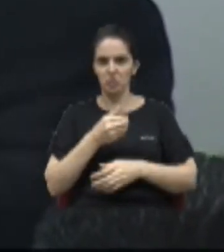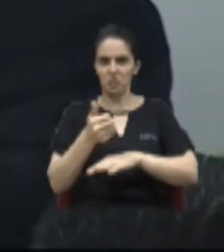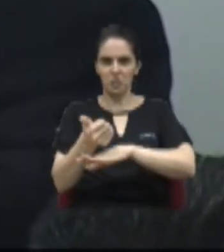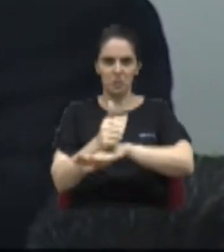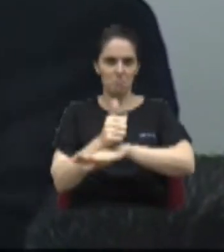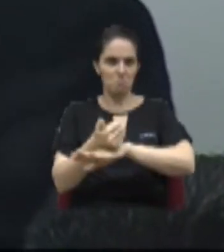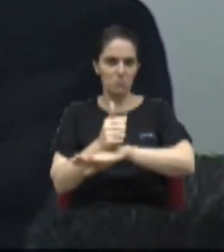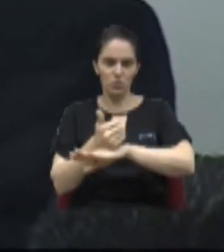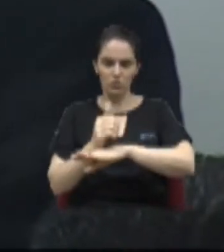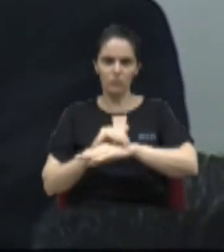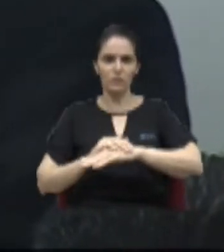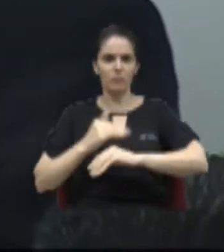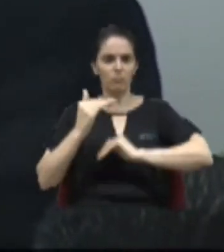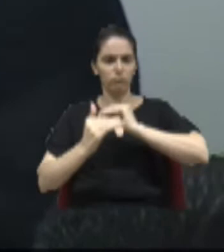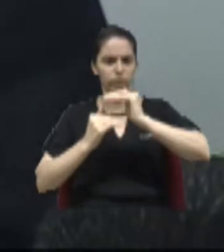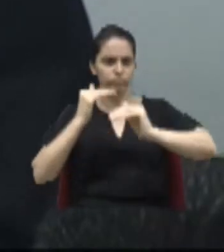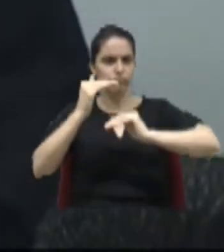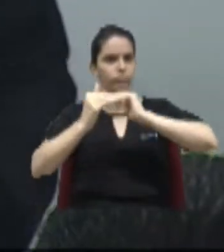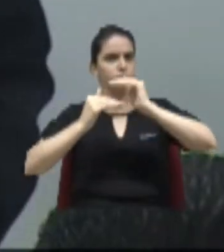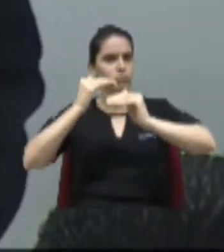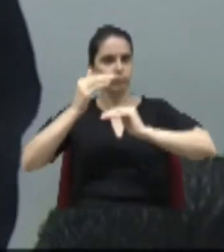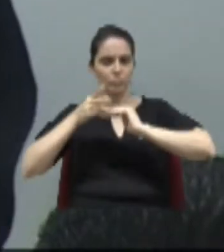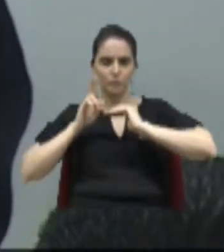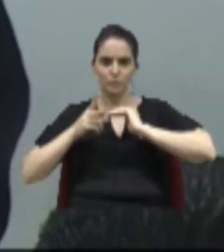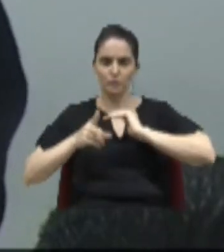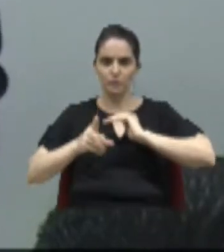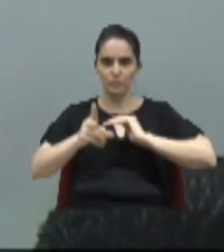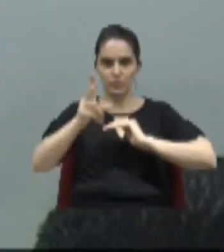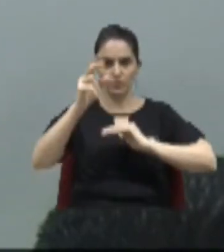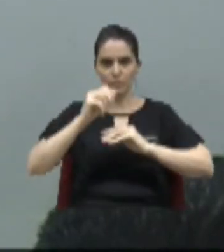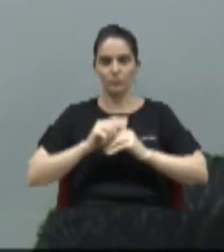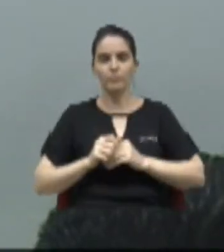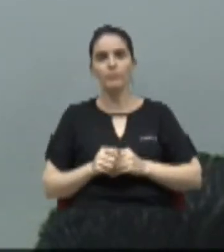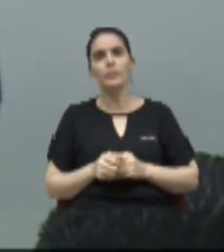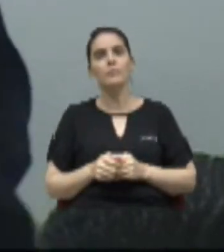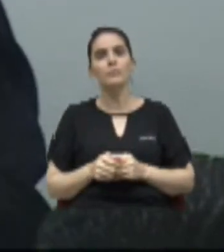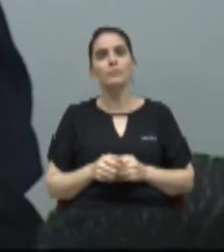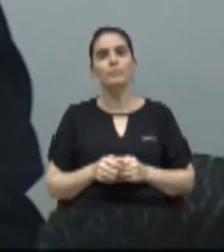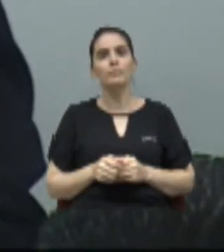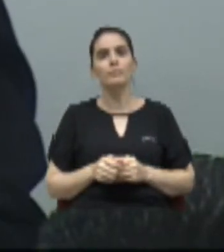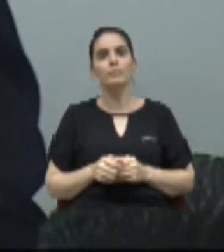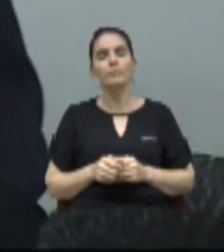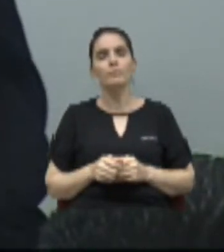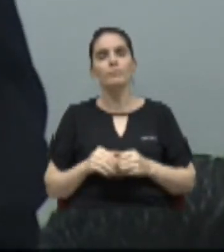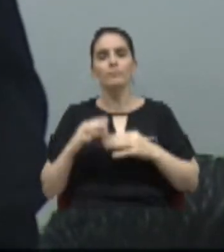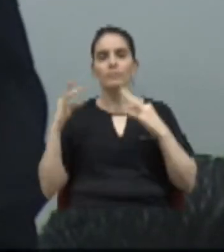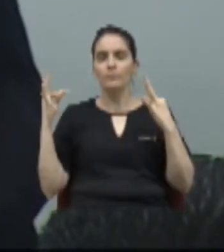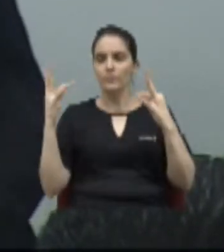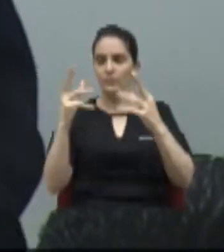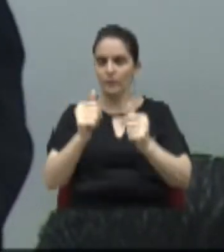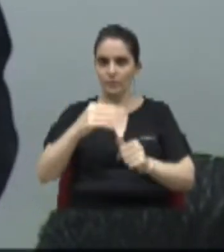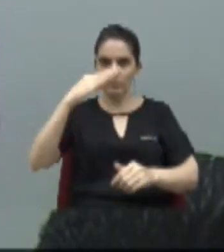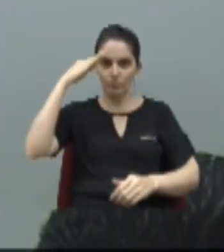desempenho profissional, possa ser estendido a todos os soldados,